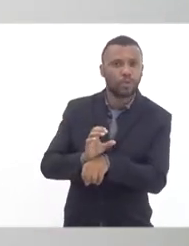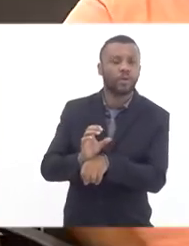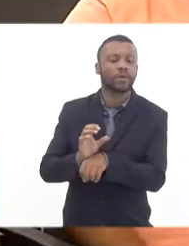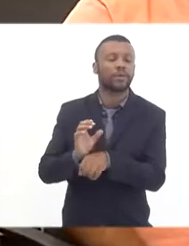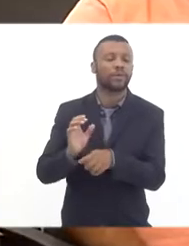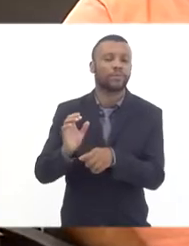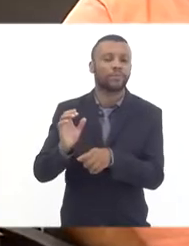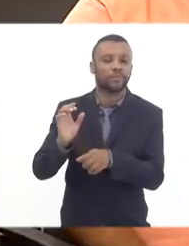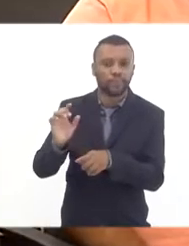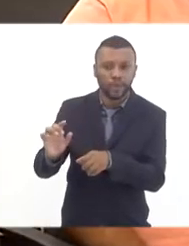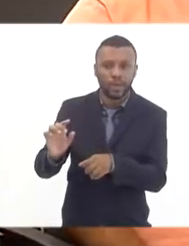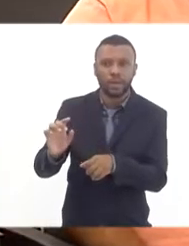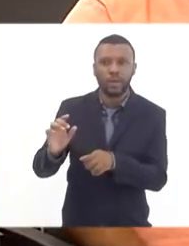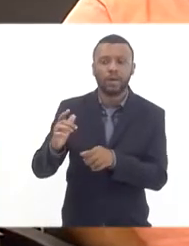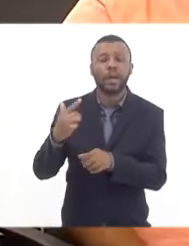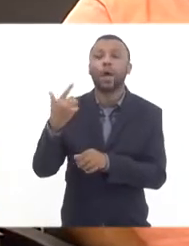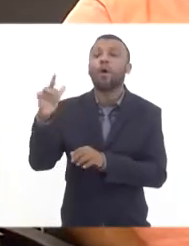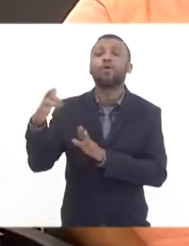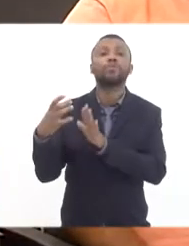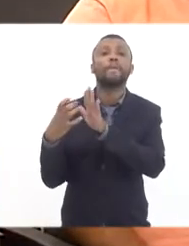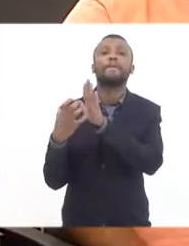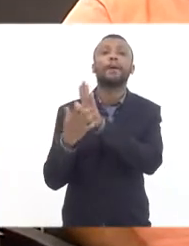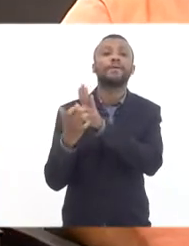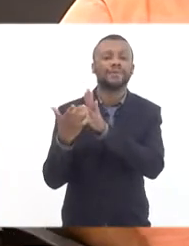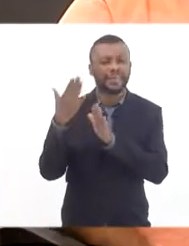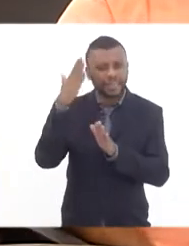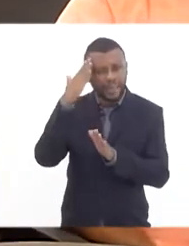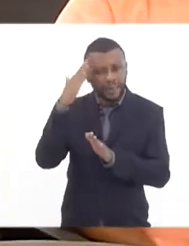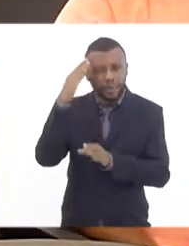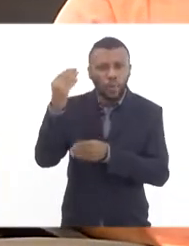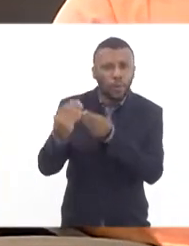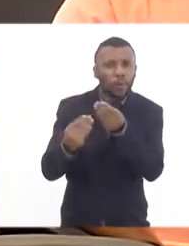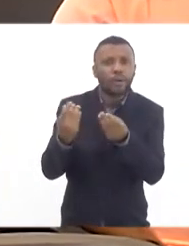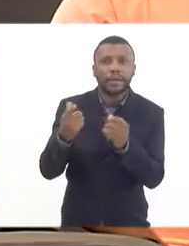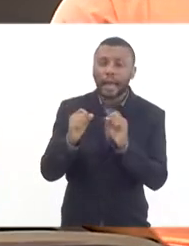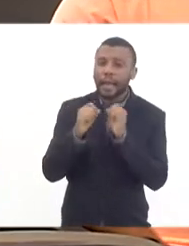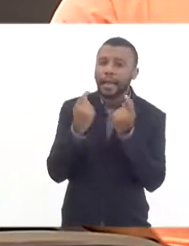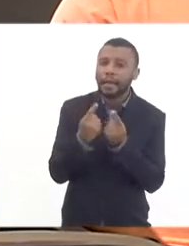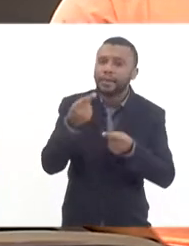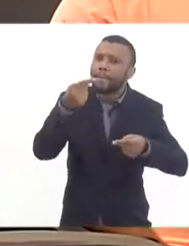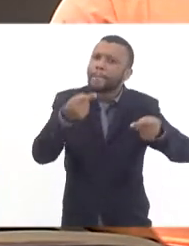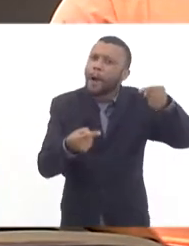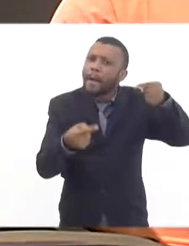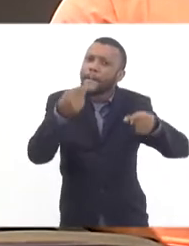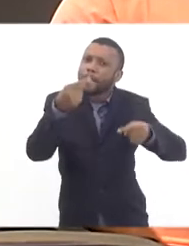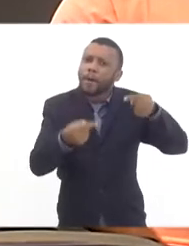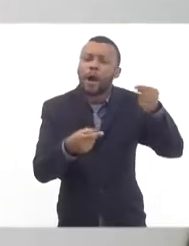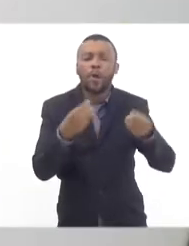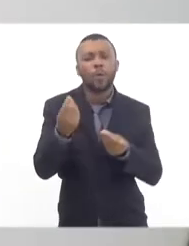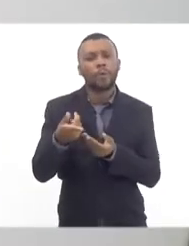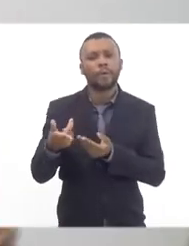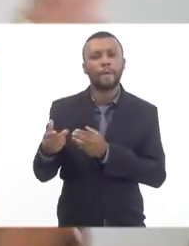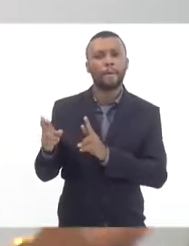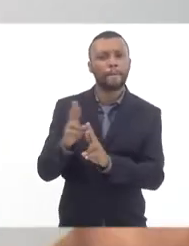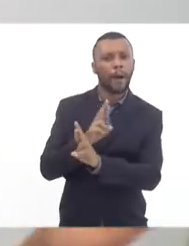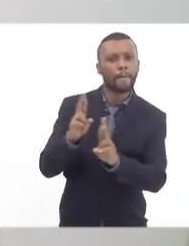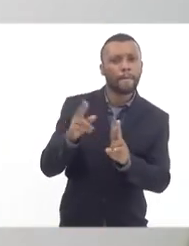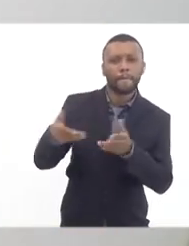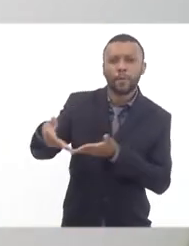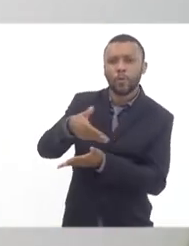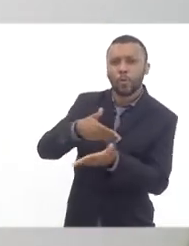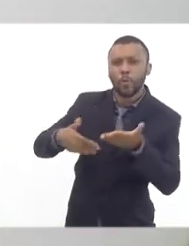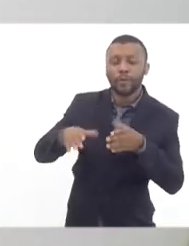né, outro partido, que a gente sabe como que essa casa disputa e como se estabelece aí, né, as